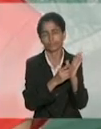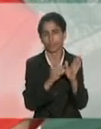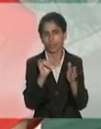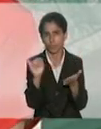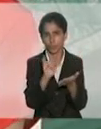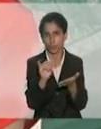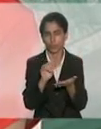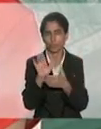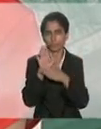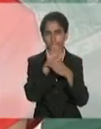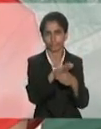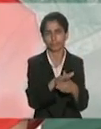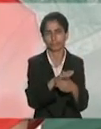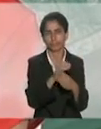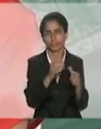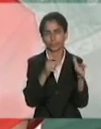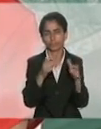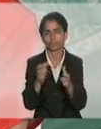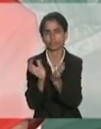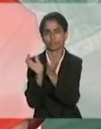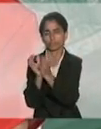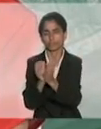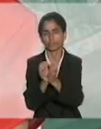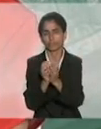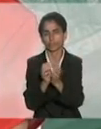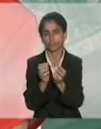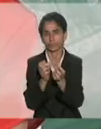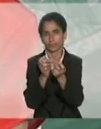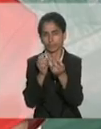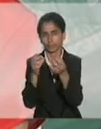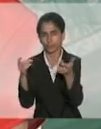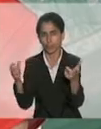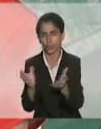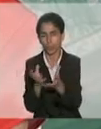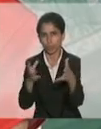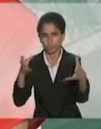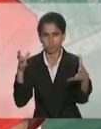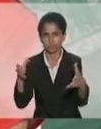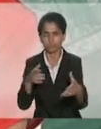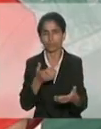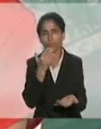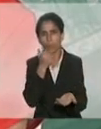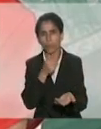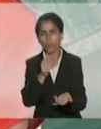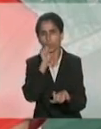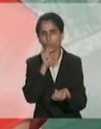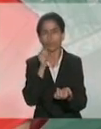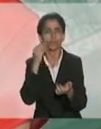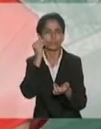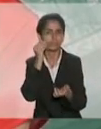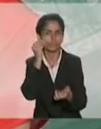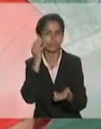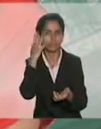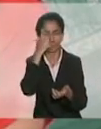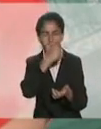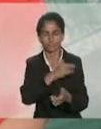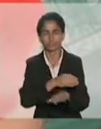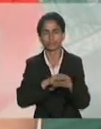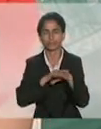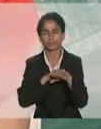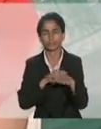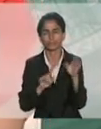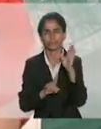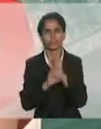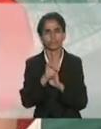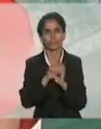os setores beneficiados. Distribuição atacadista, alimentos e bebidas, beleza e cosméticos. A minha